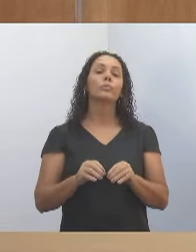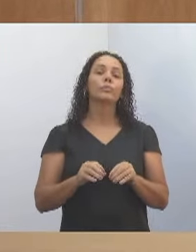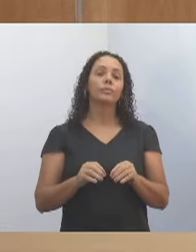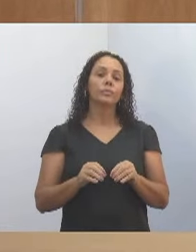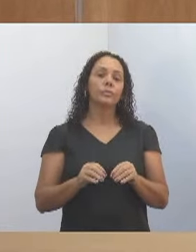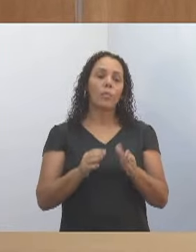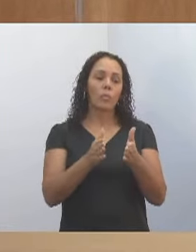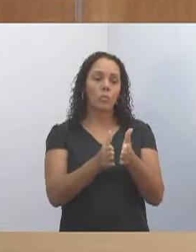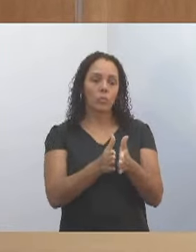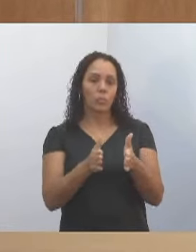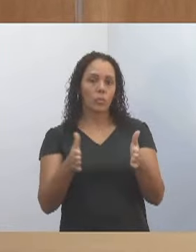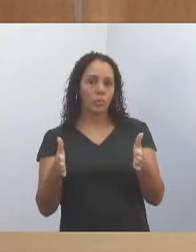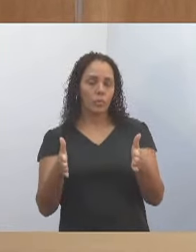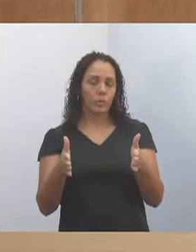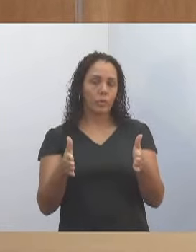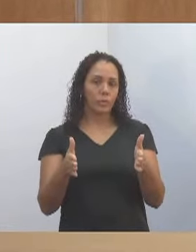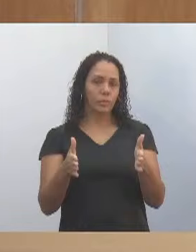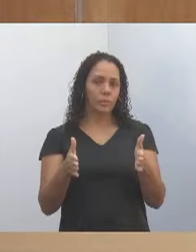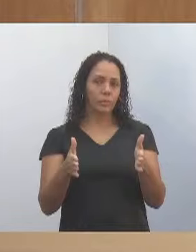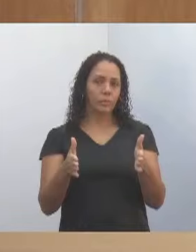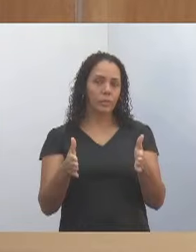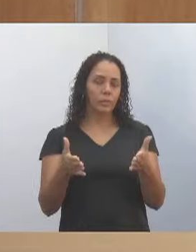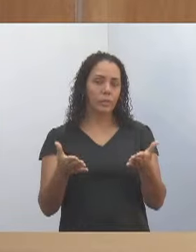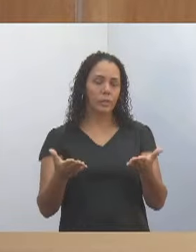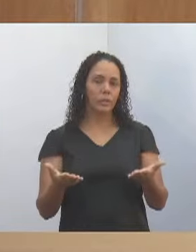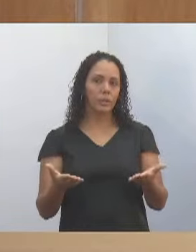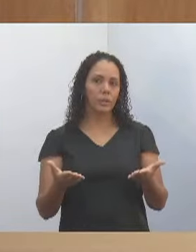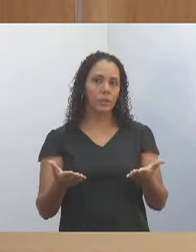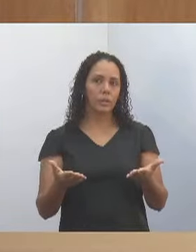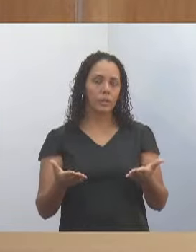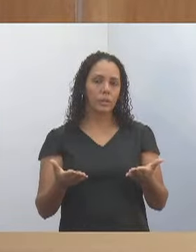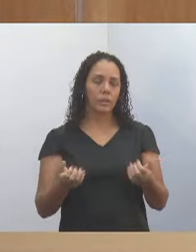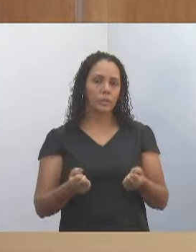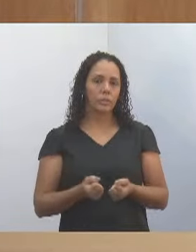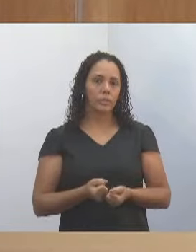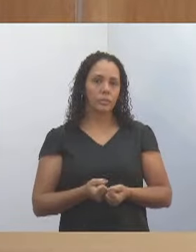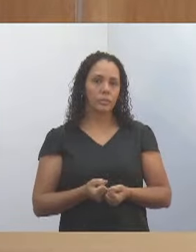justamente num período em que nós estamos já